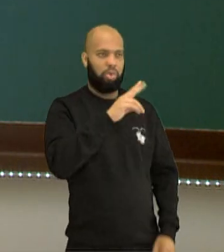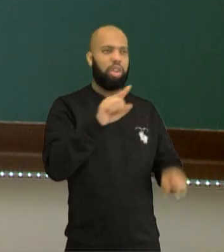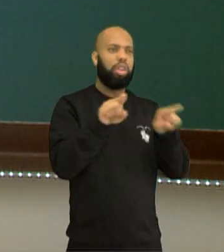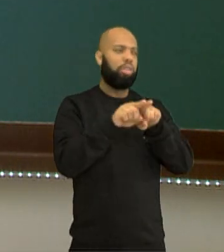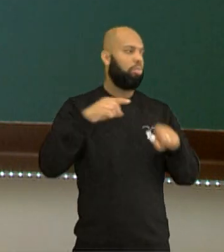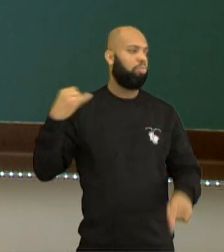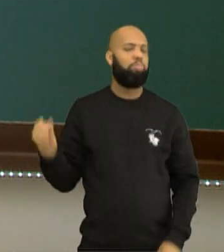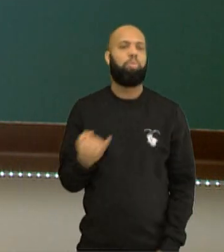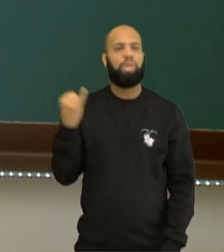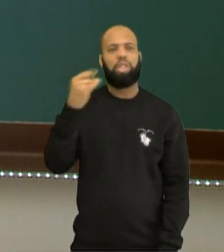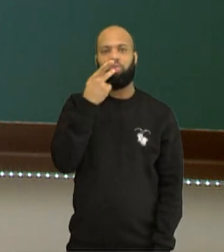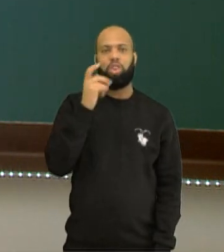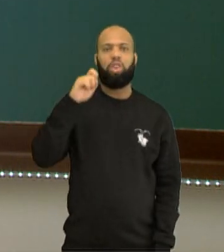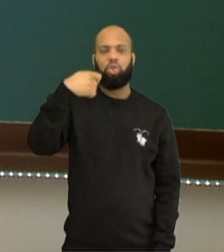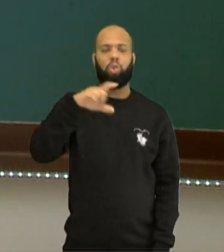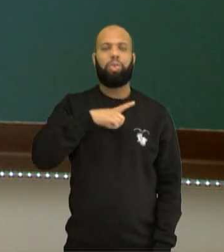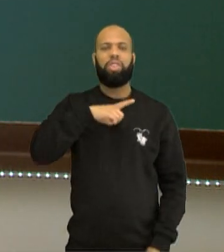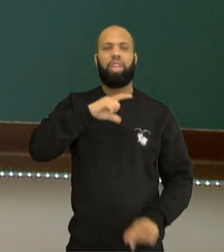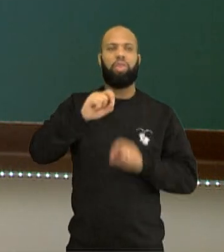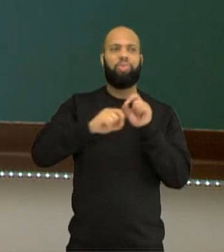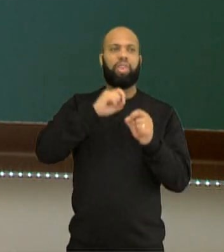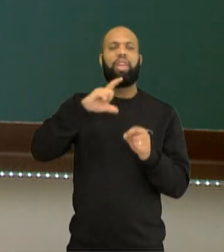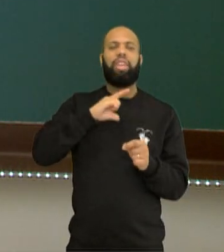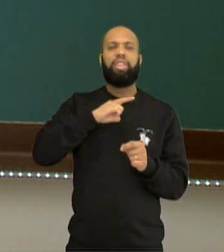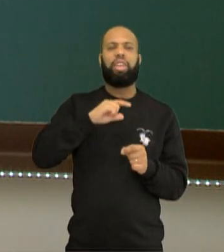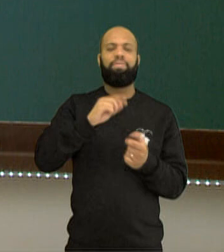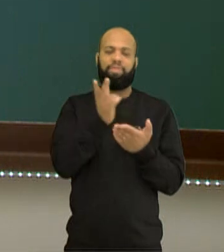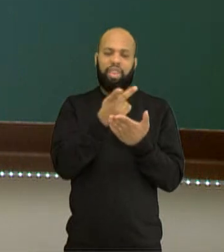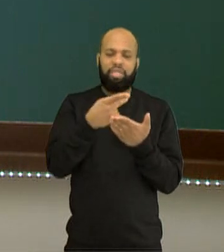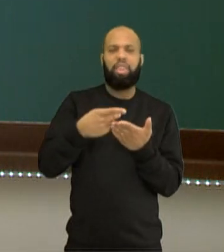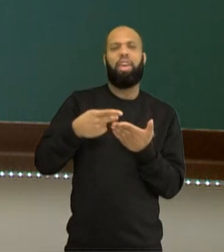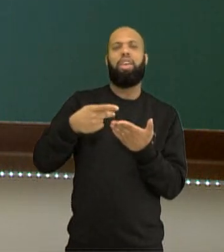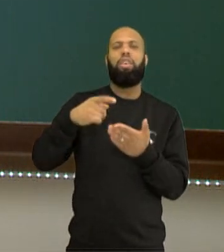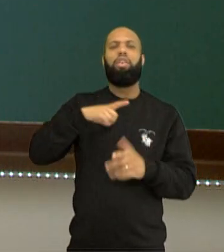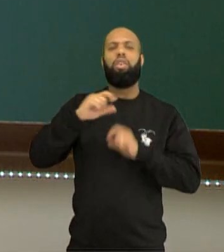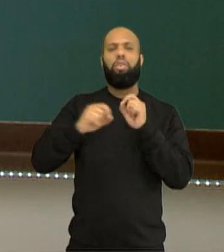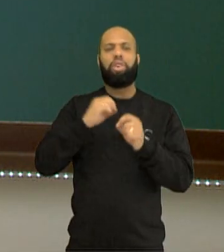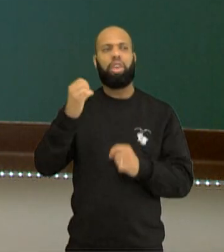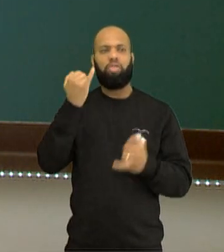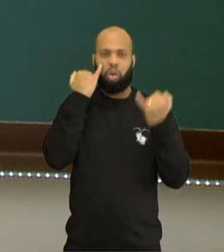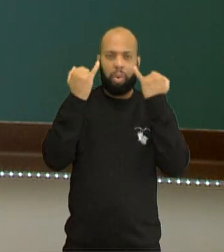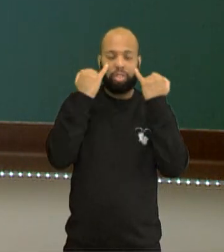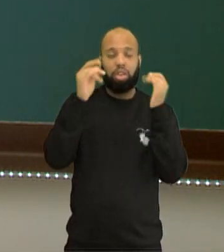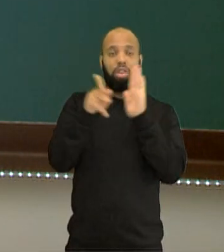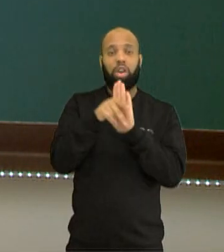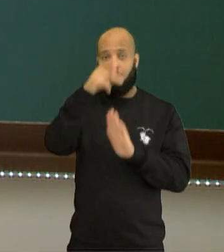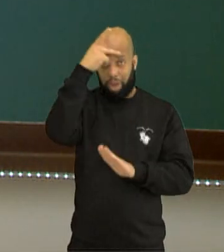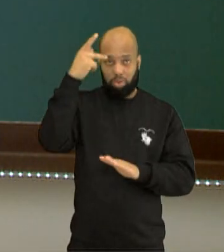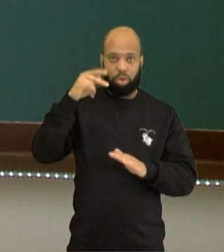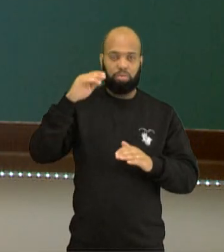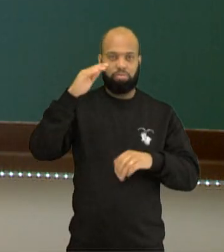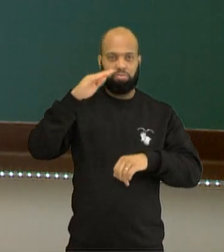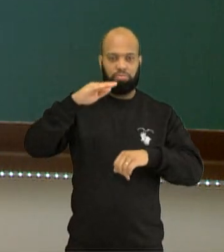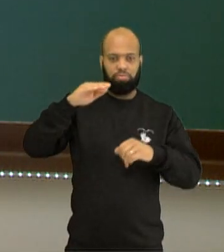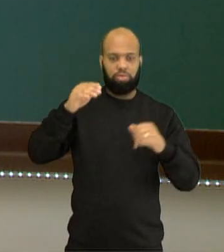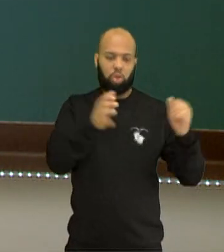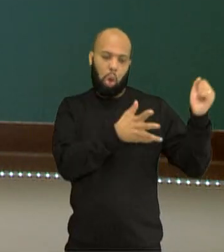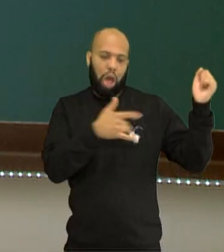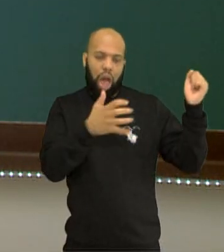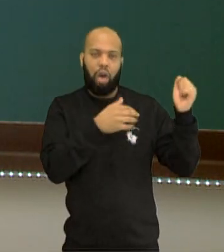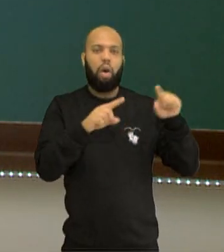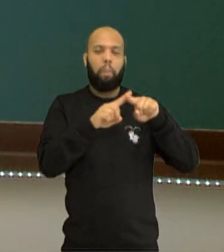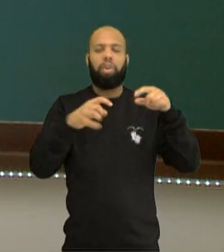Lembrando também que, através dos registros, nós temos informação sobre instrumentistas cego. Lembrando vocês que o